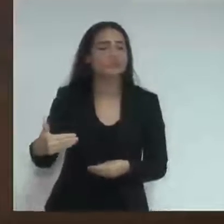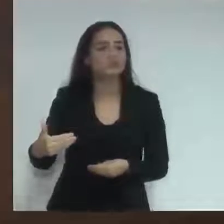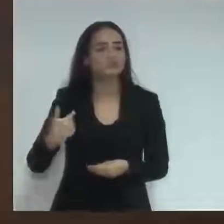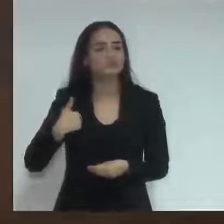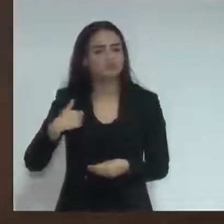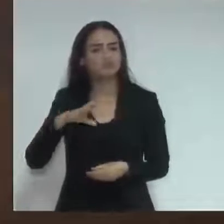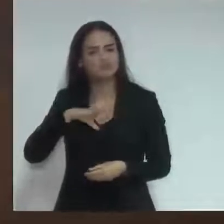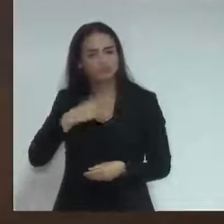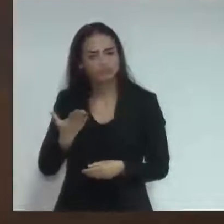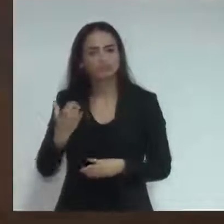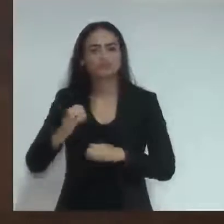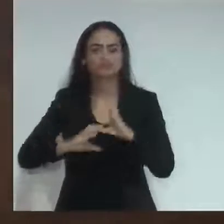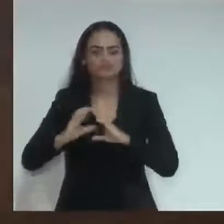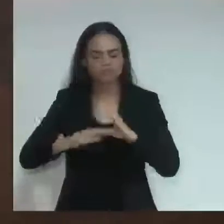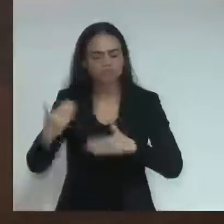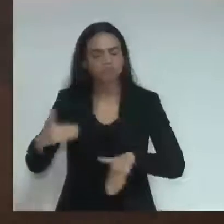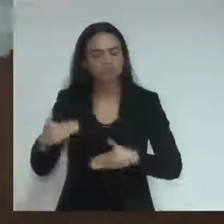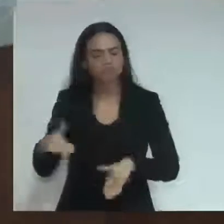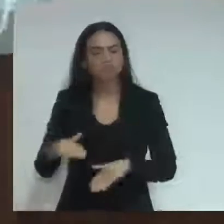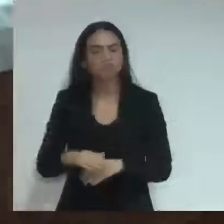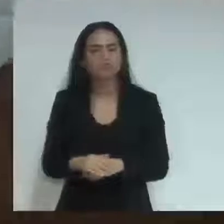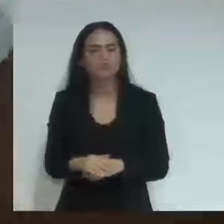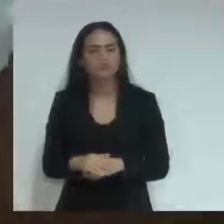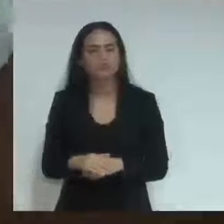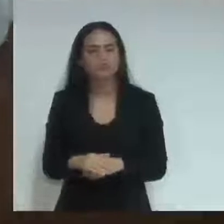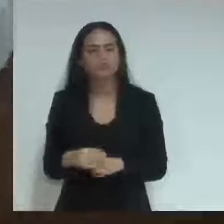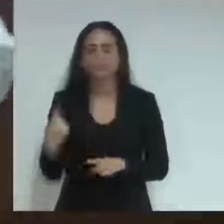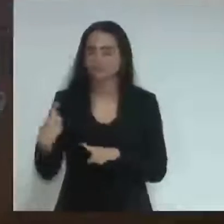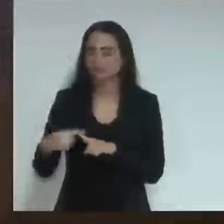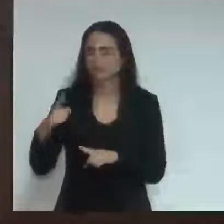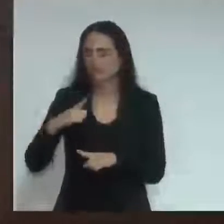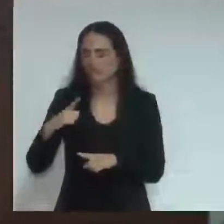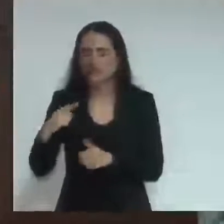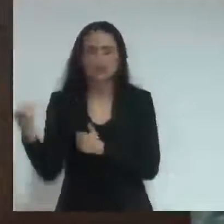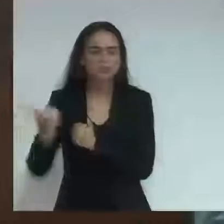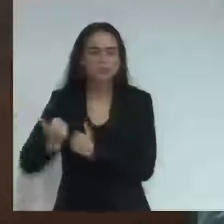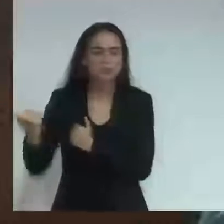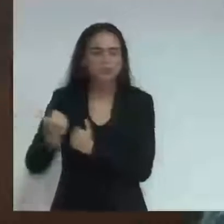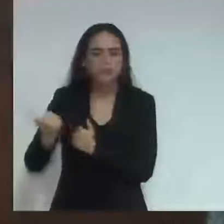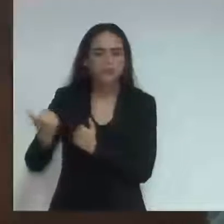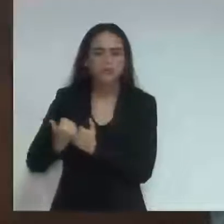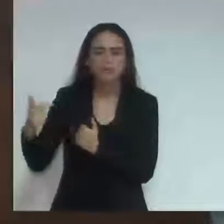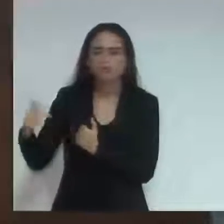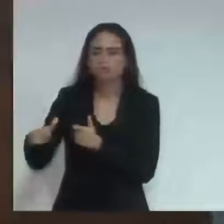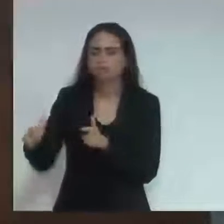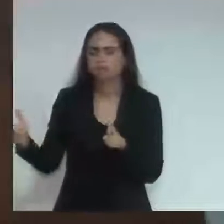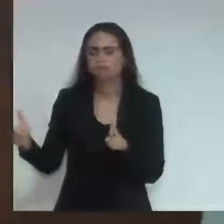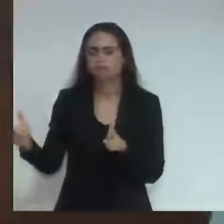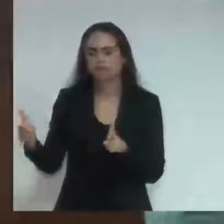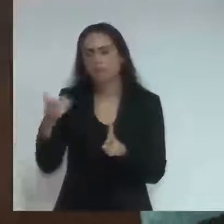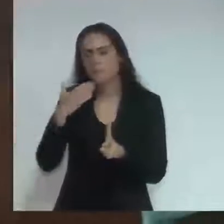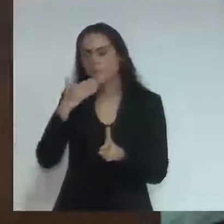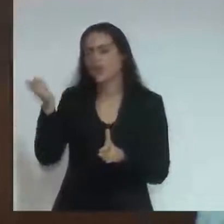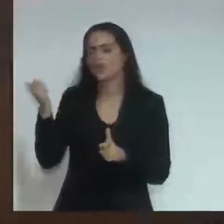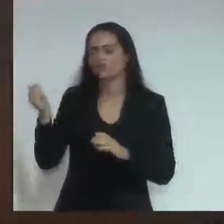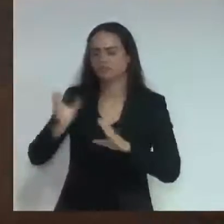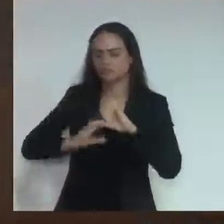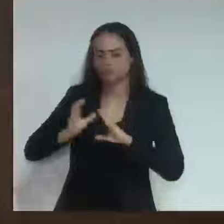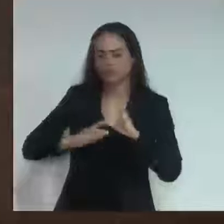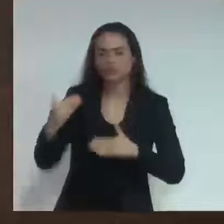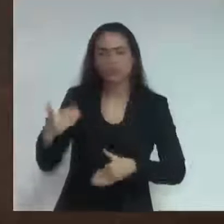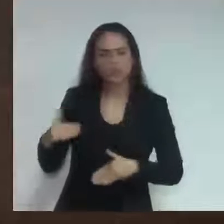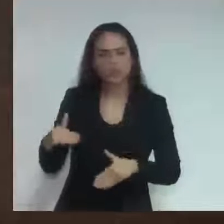necessitavam. Porque, na verdade, estavam com os substitutos, isso, orientação do próprio Tribunal de Contas, que